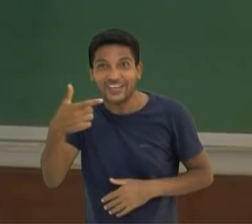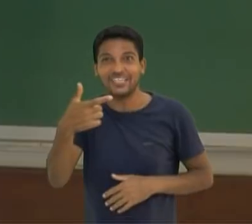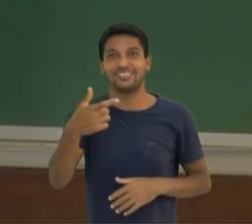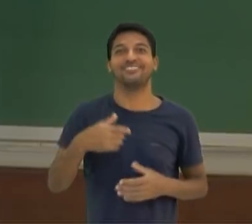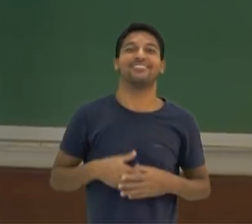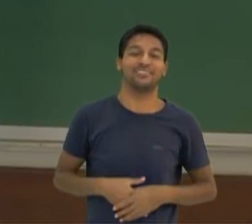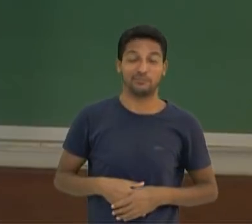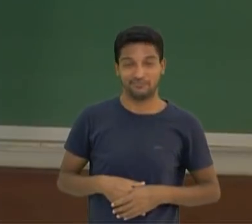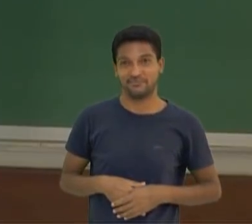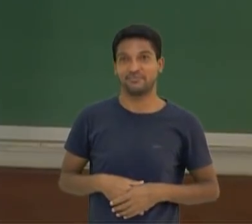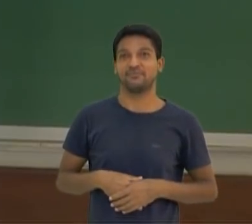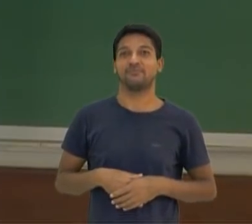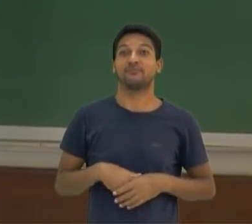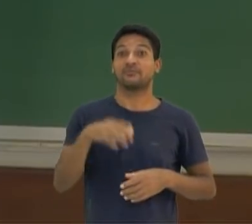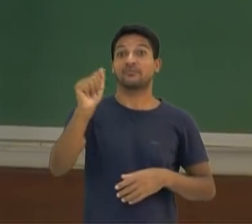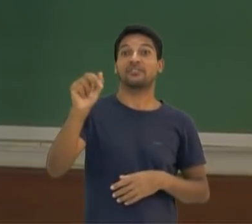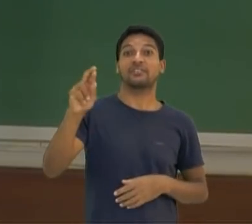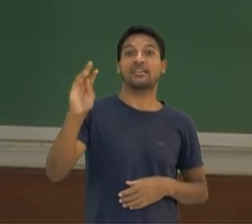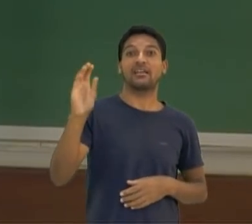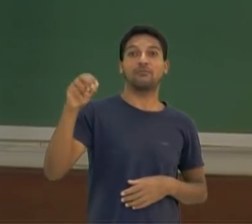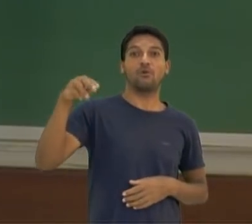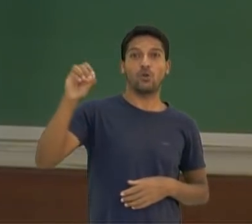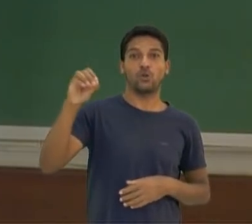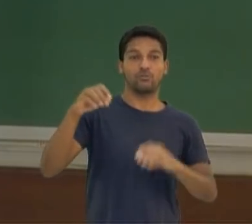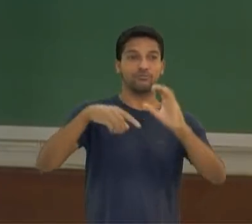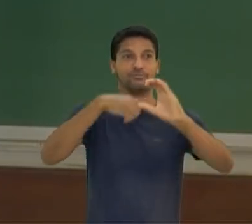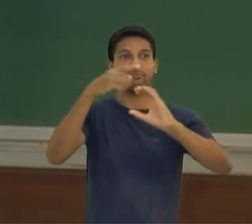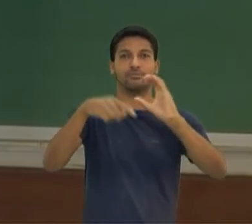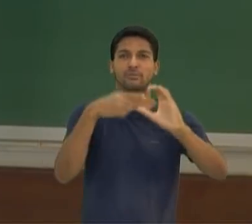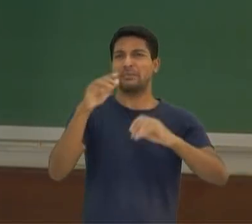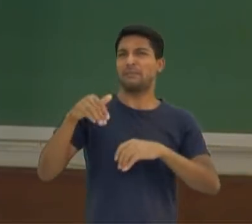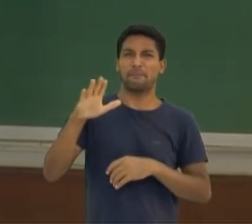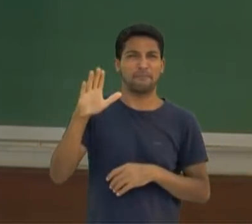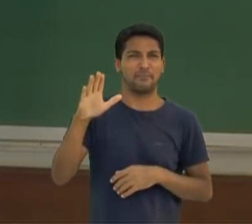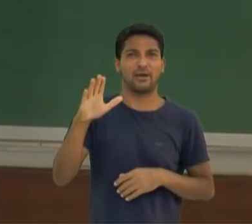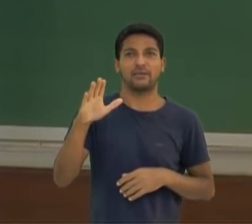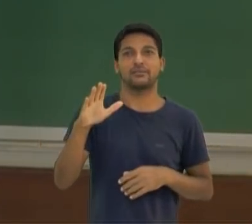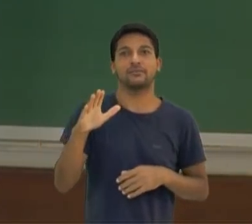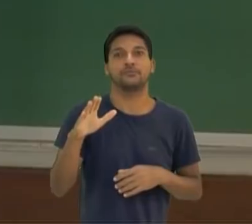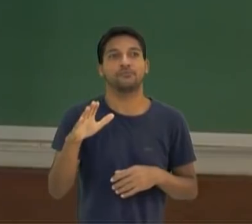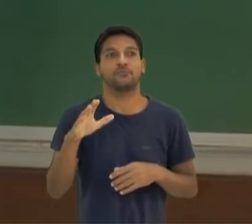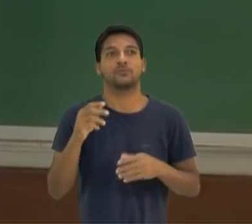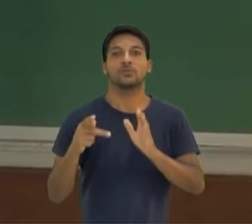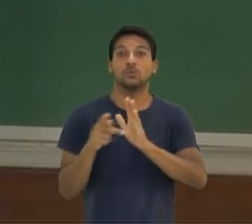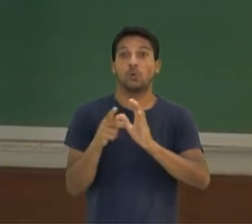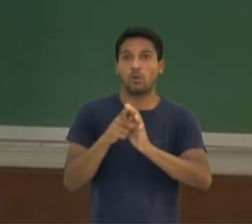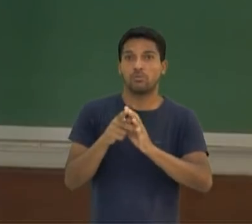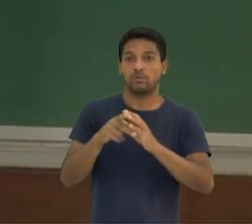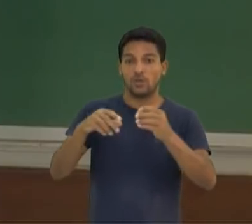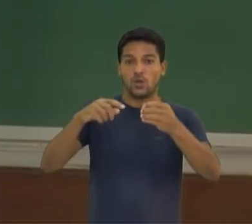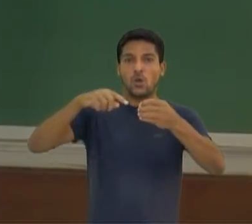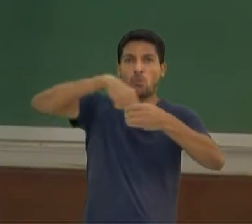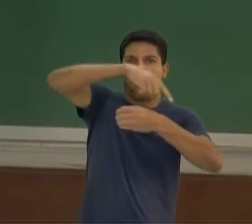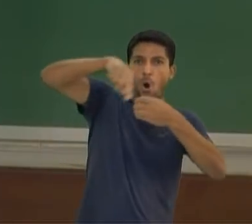O carbono, galera! O carbono é um dos elementos mais abundantes na crosta terrestre